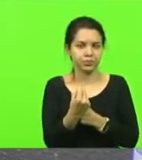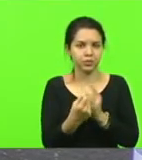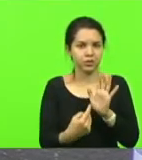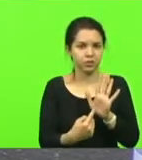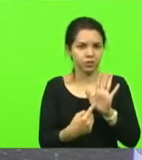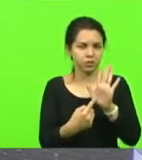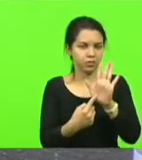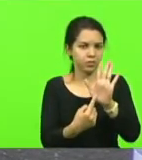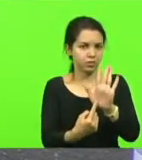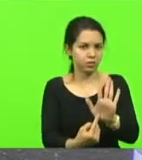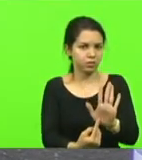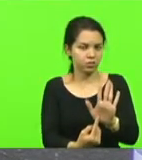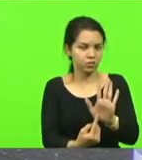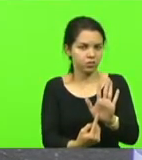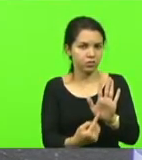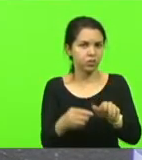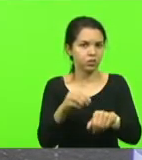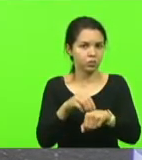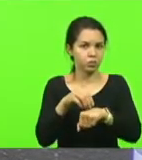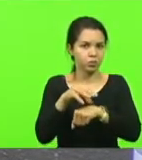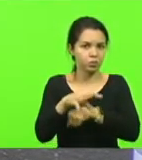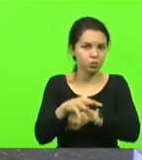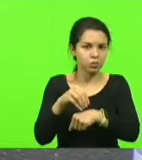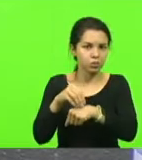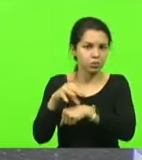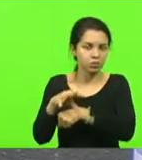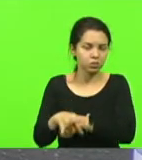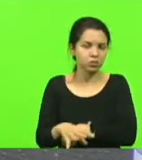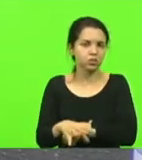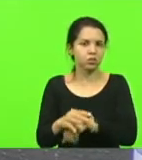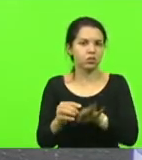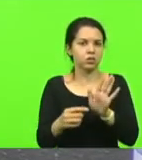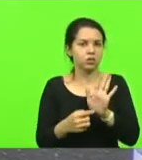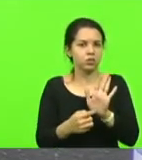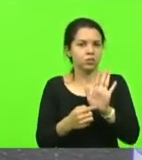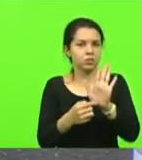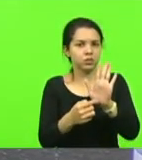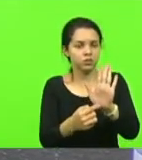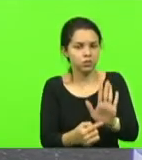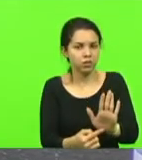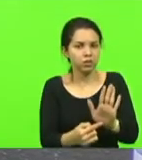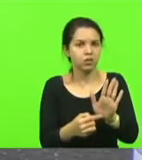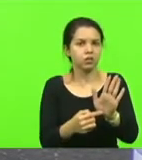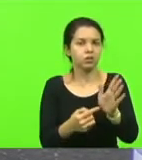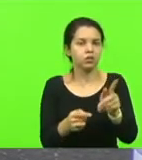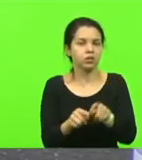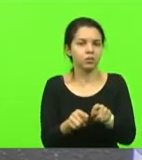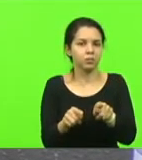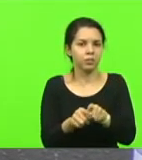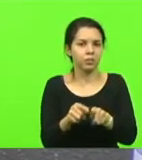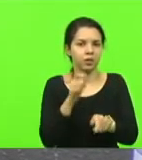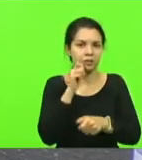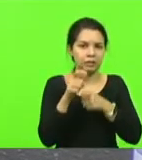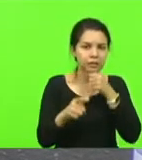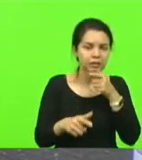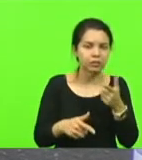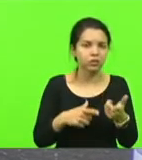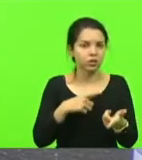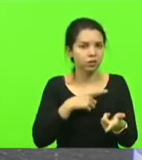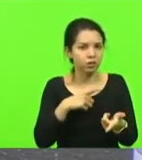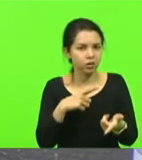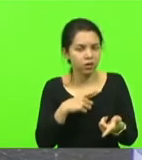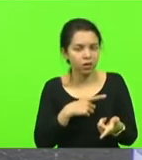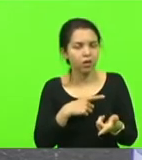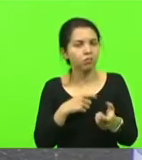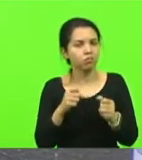suas sugestões, as suas críticas, e que possamos, de forma transparente